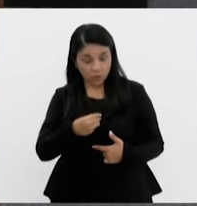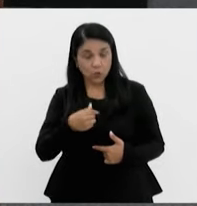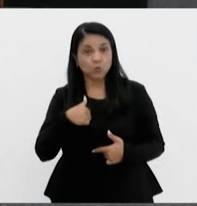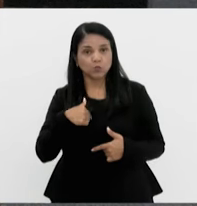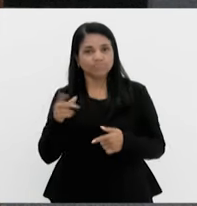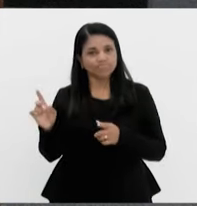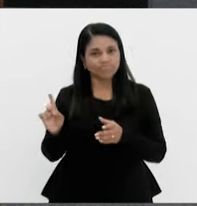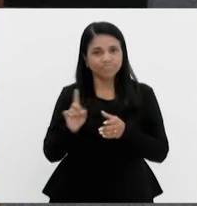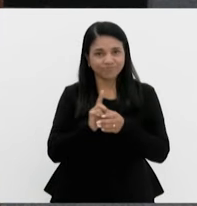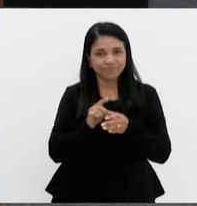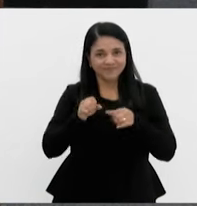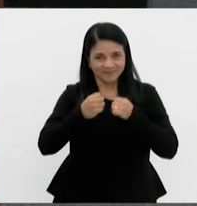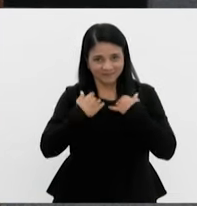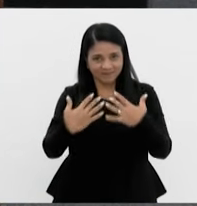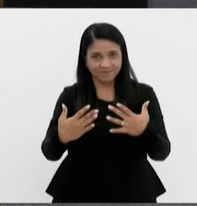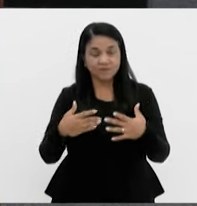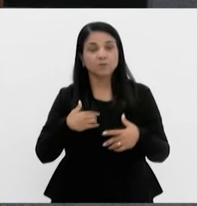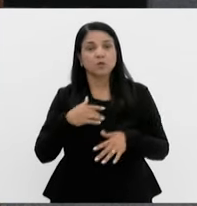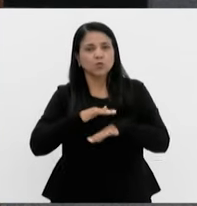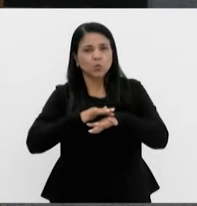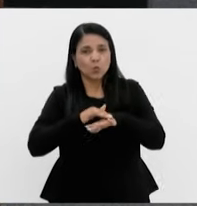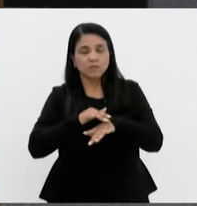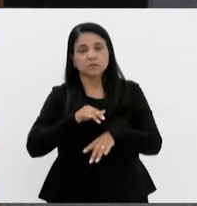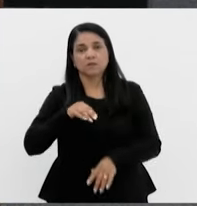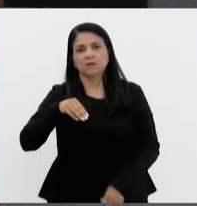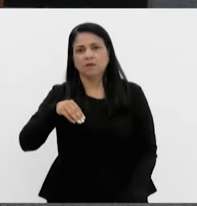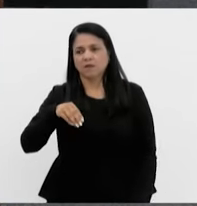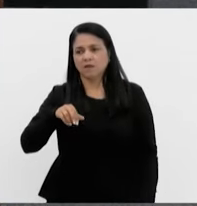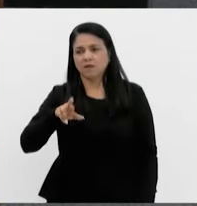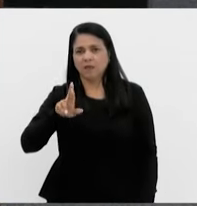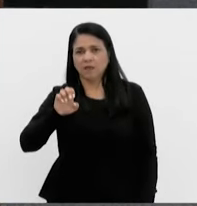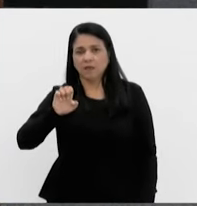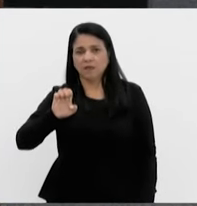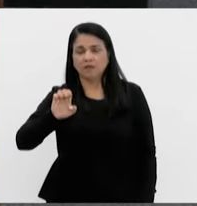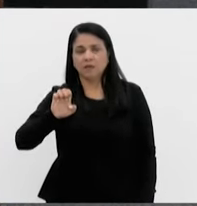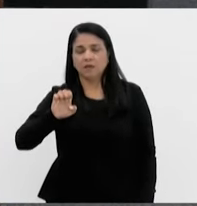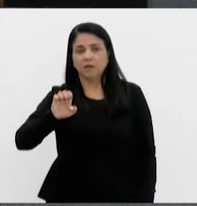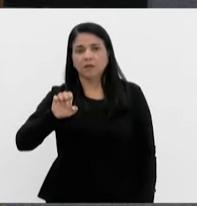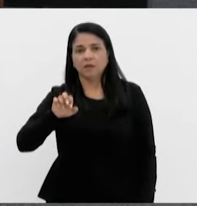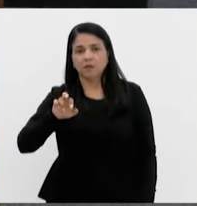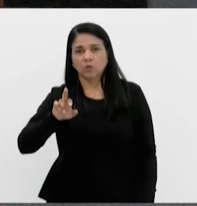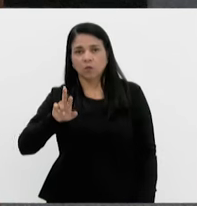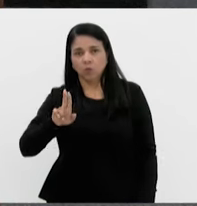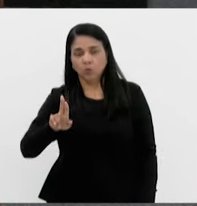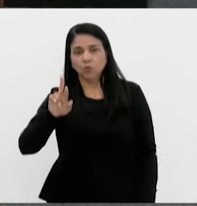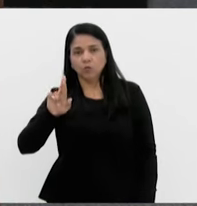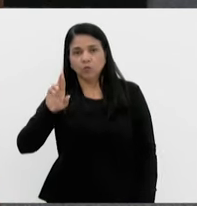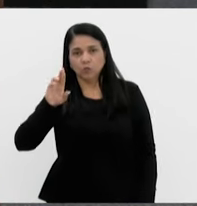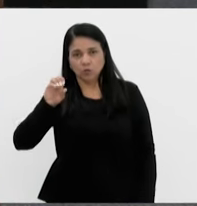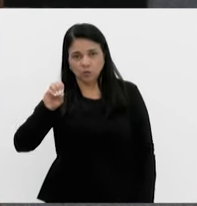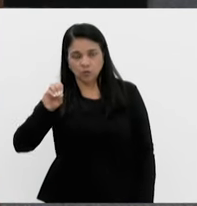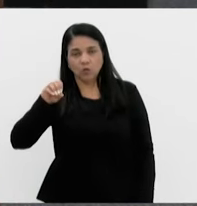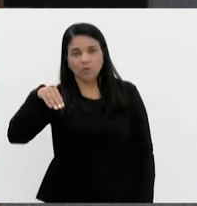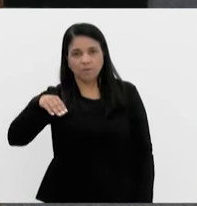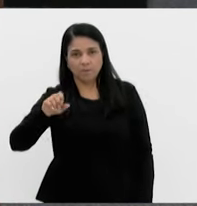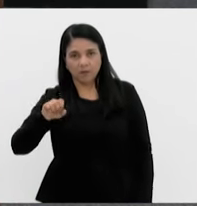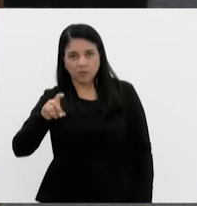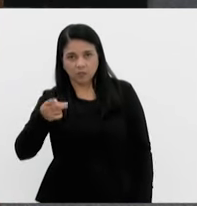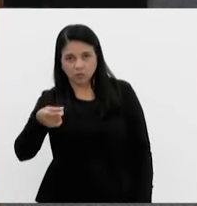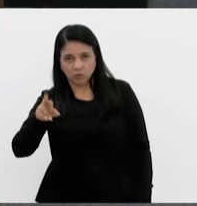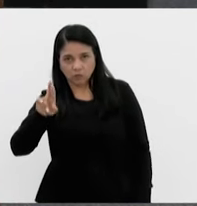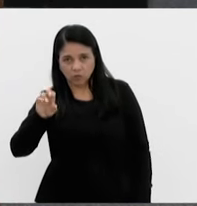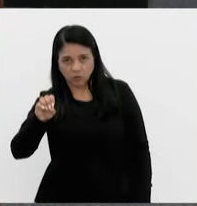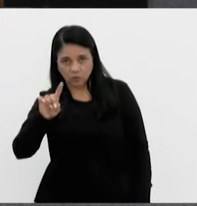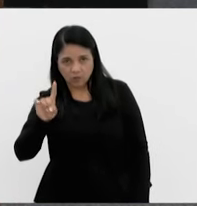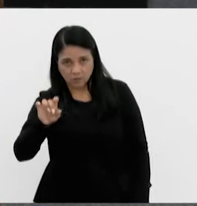doença raríssima chamado gratos Wagner e ele pôde falar foi homenageado onde eu quero aqui agradecer ao deputado munir